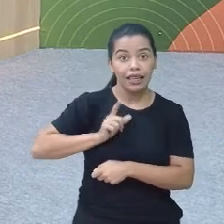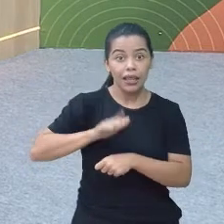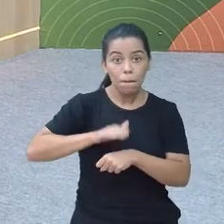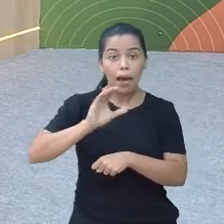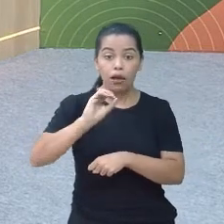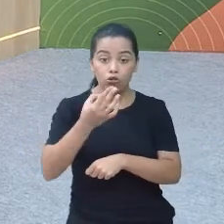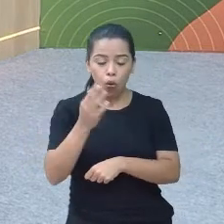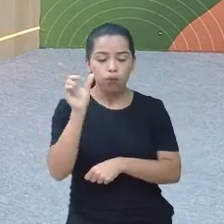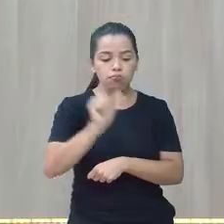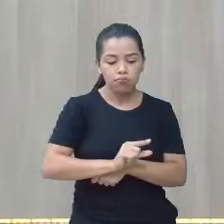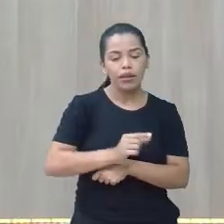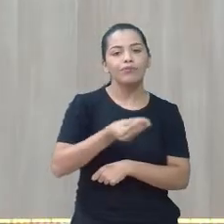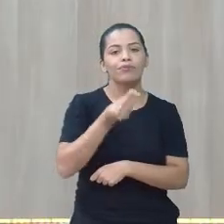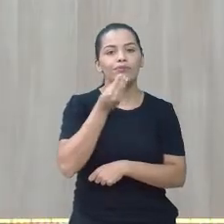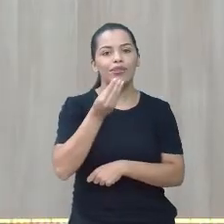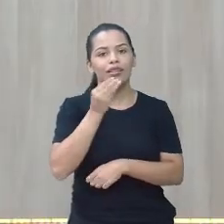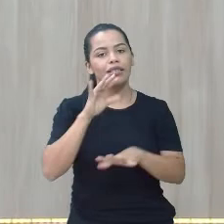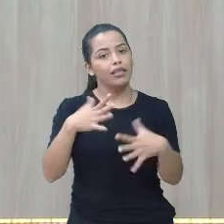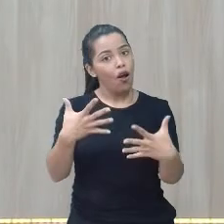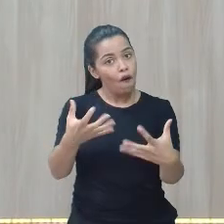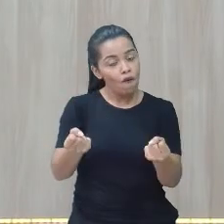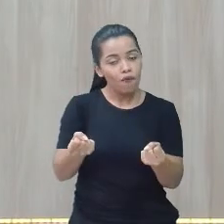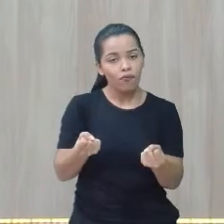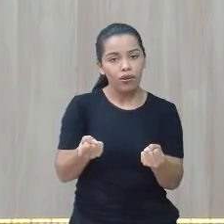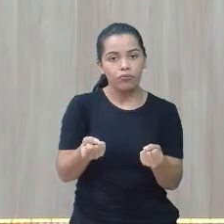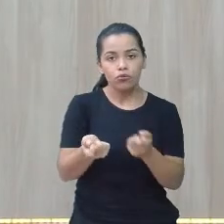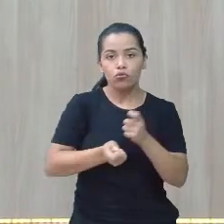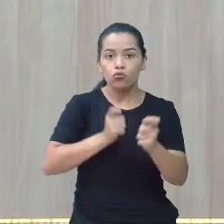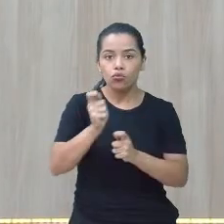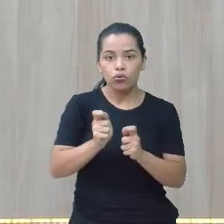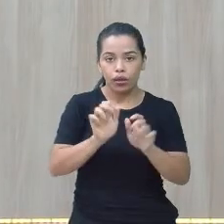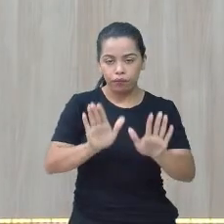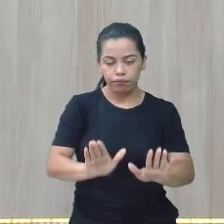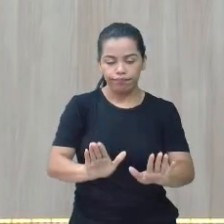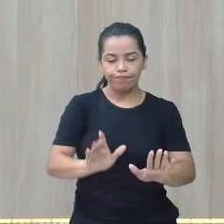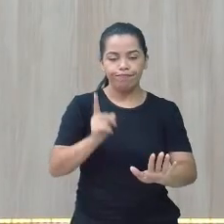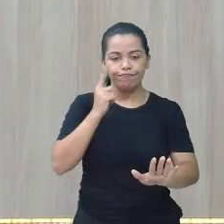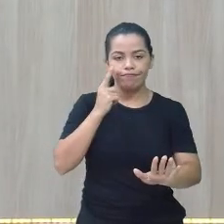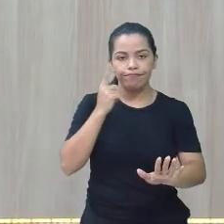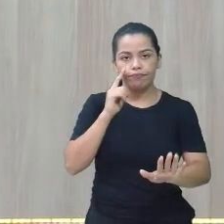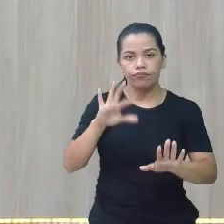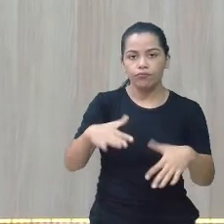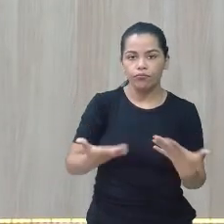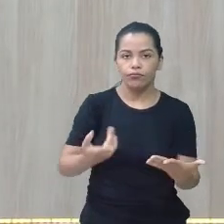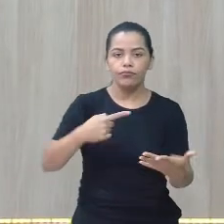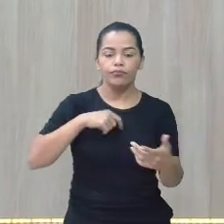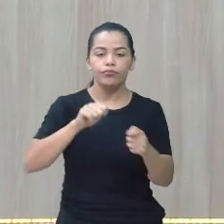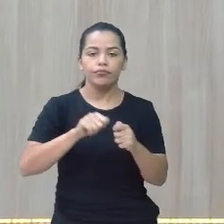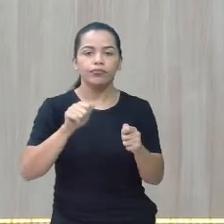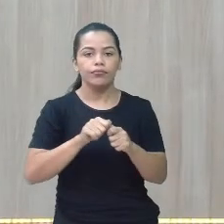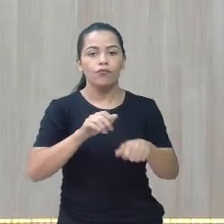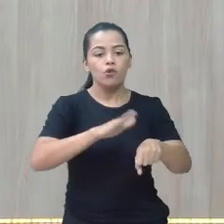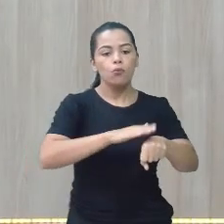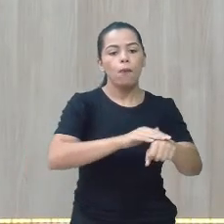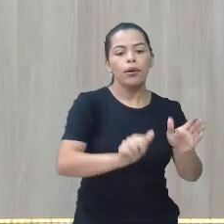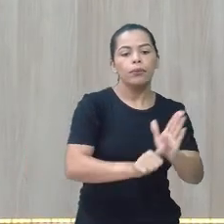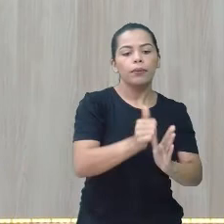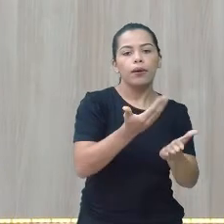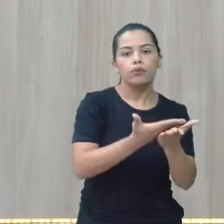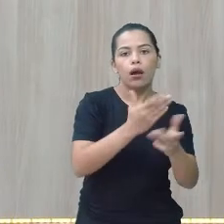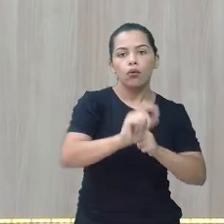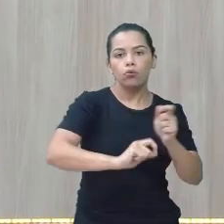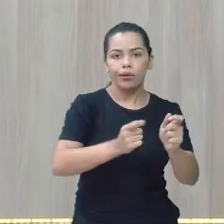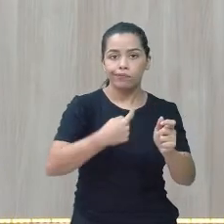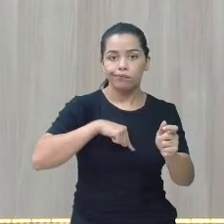chance, tá certo? Então, vamos fixar da seguinte forma. A gente vai fazer com que essa primeira parte da aula, a gente consiga